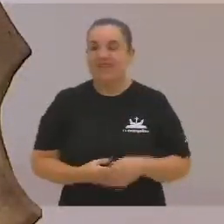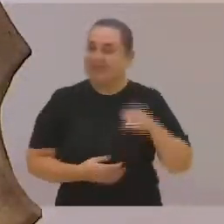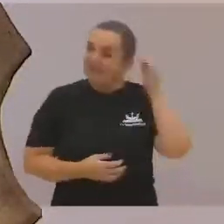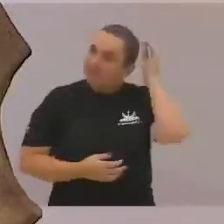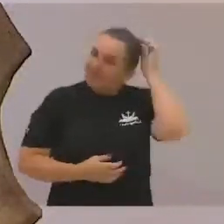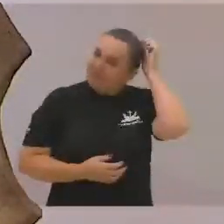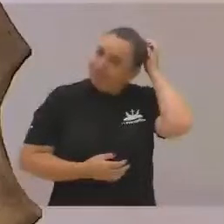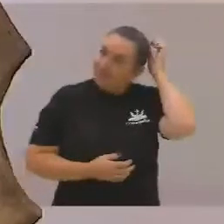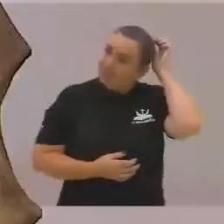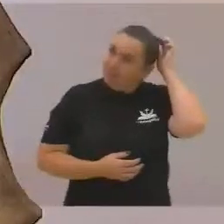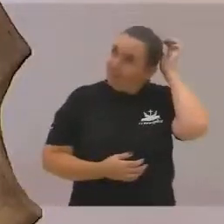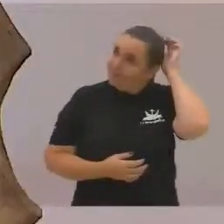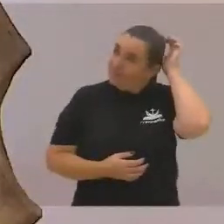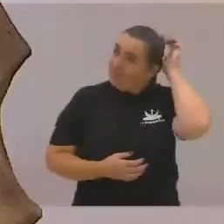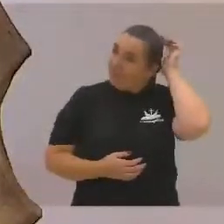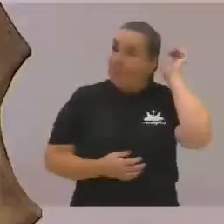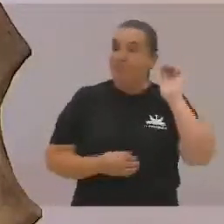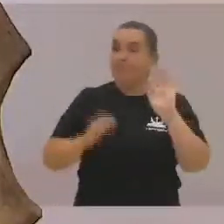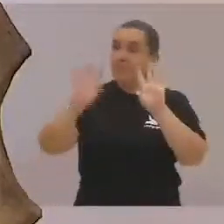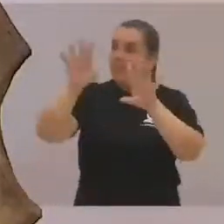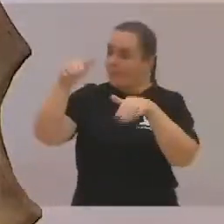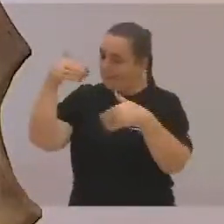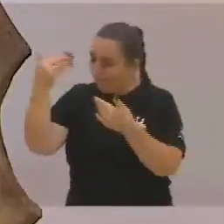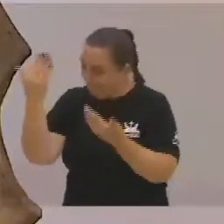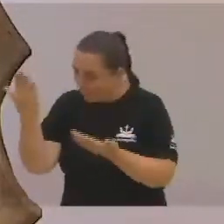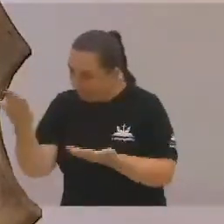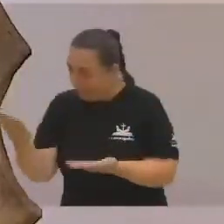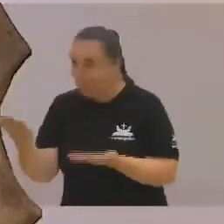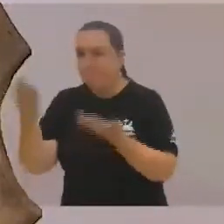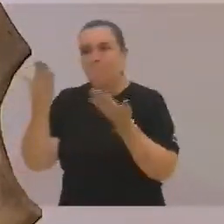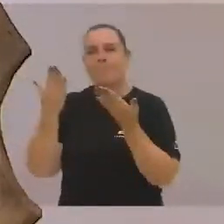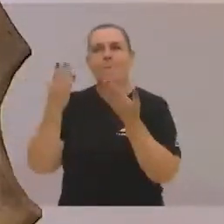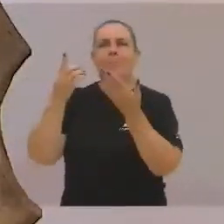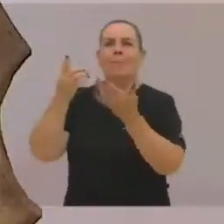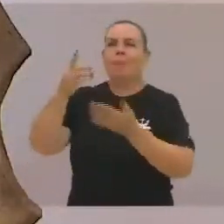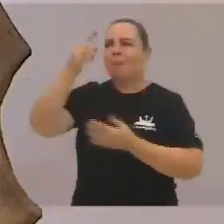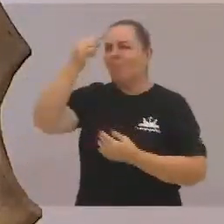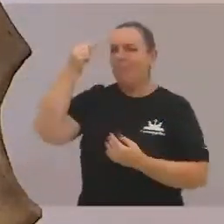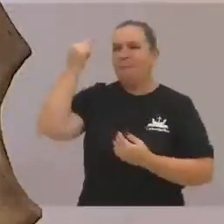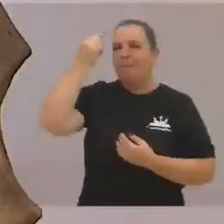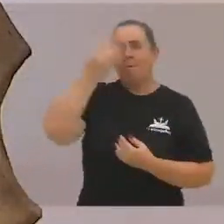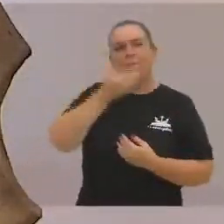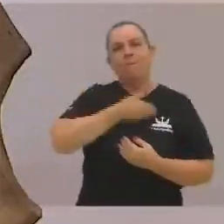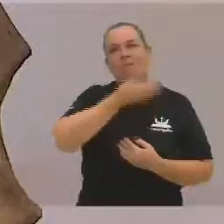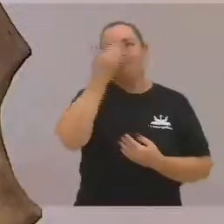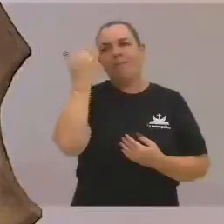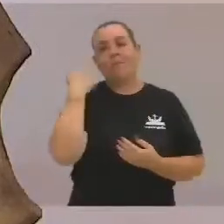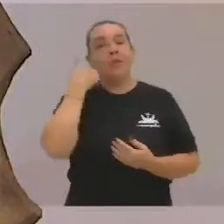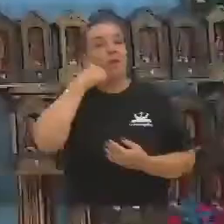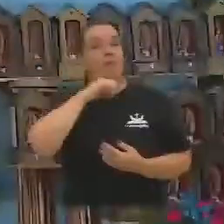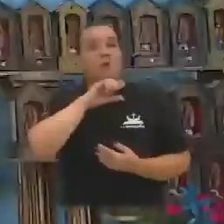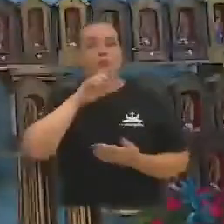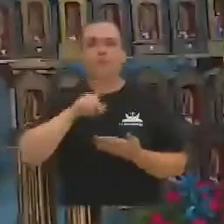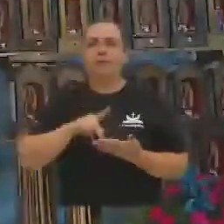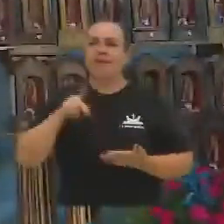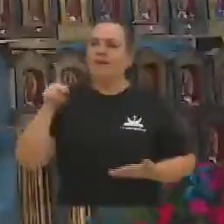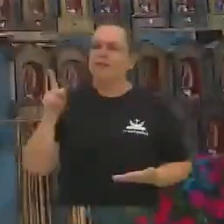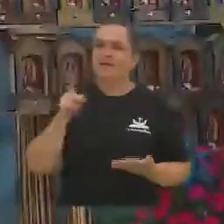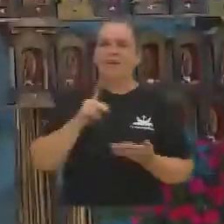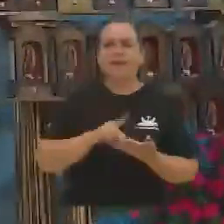Ave, ave, sempre virgem, Santa Maria, mãe